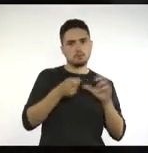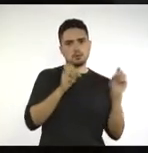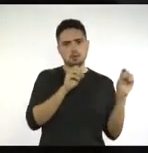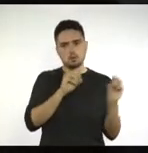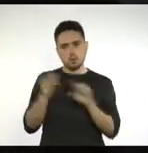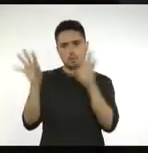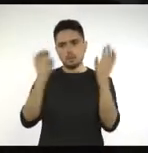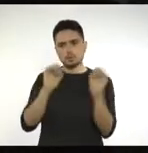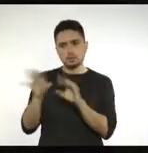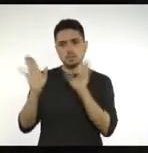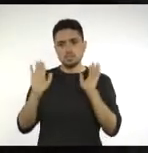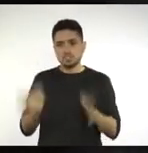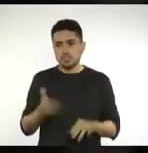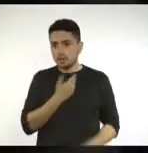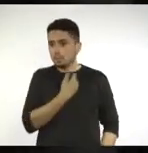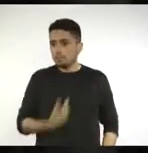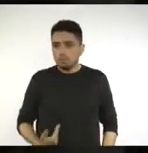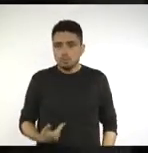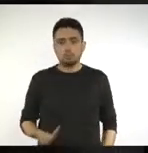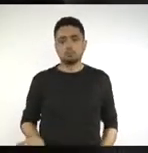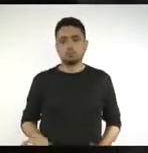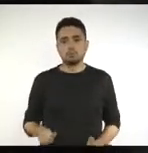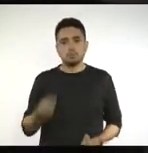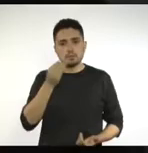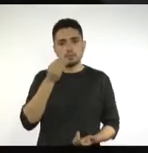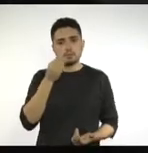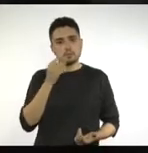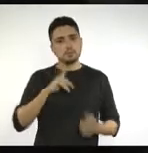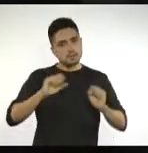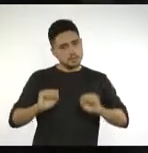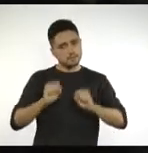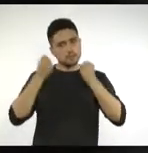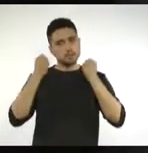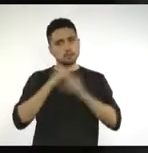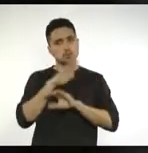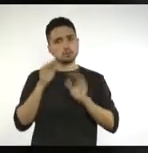só já é público e que deveria ser defendido por todos os parlamentares. Obrigado, senhor presidente.